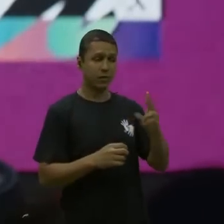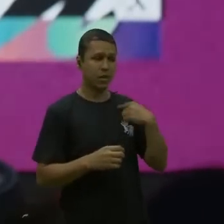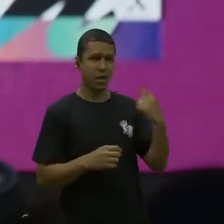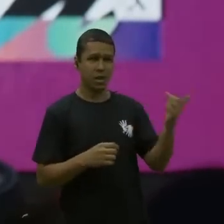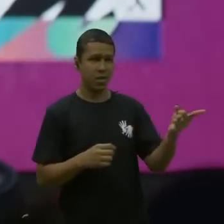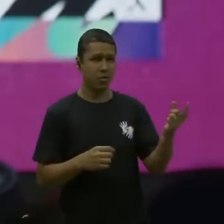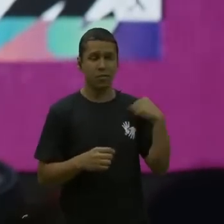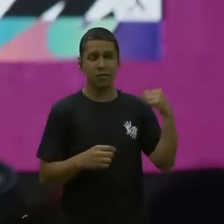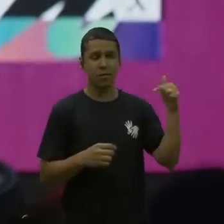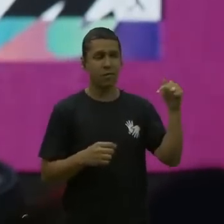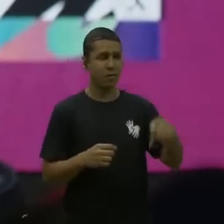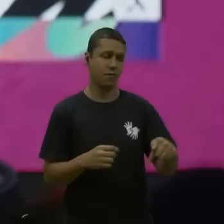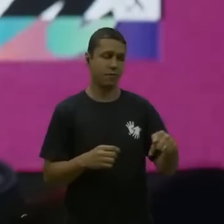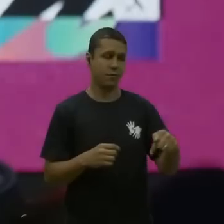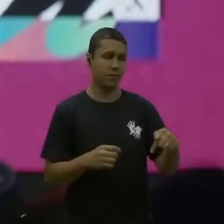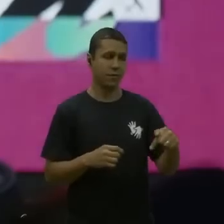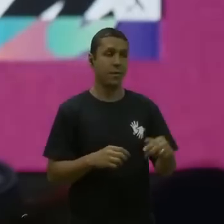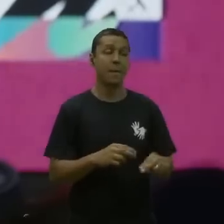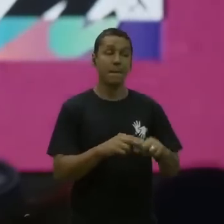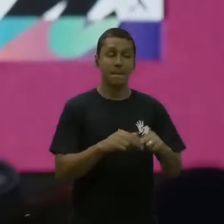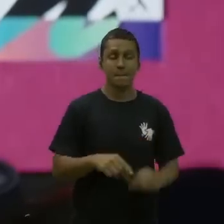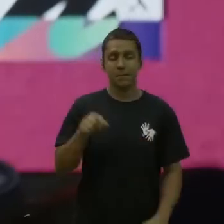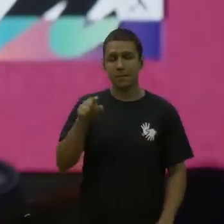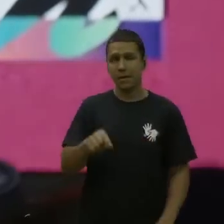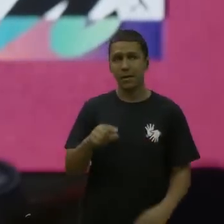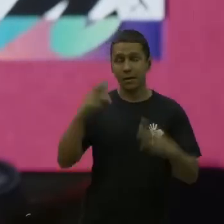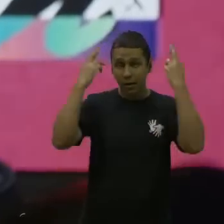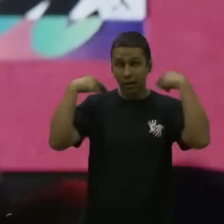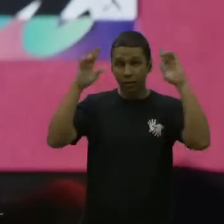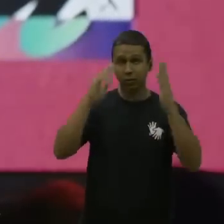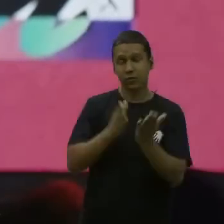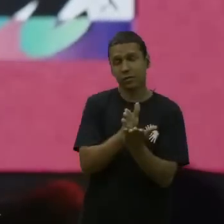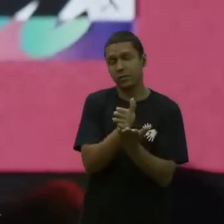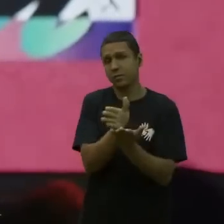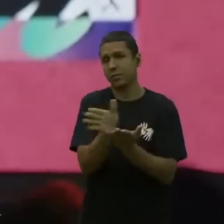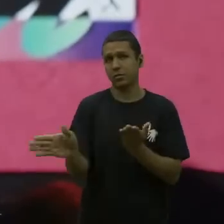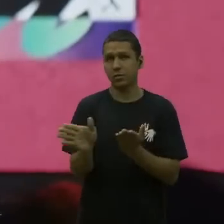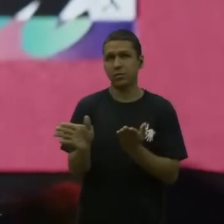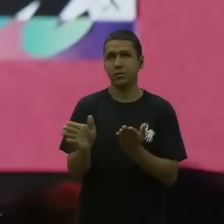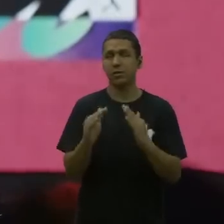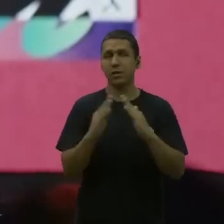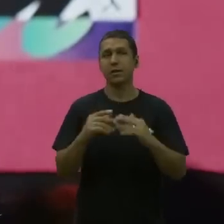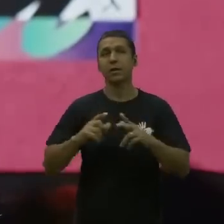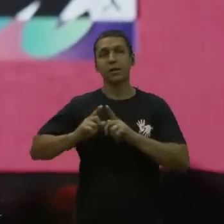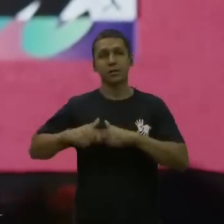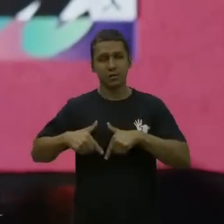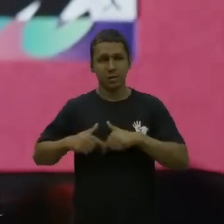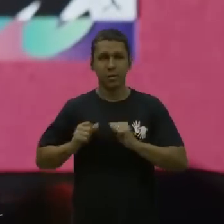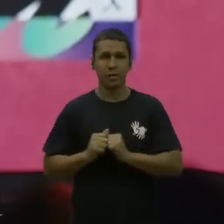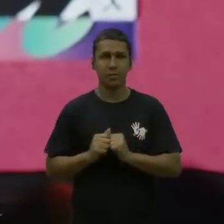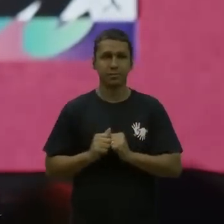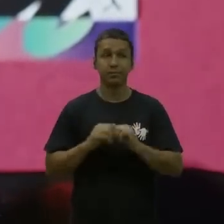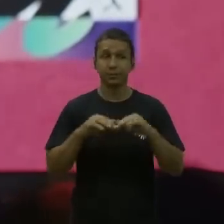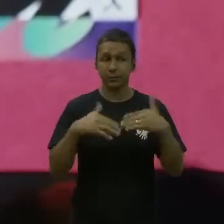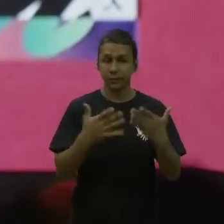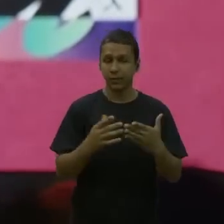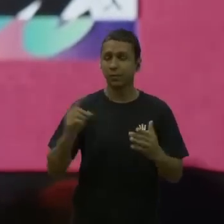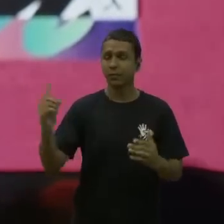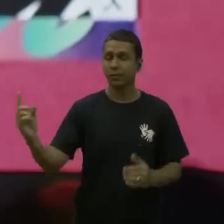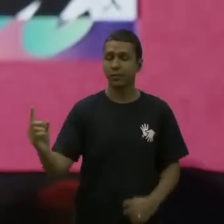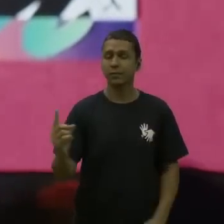fui enviado senão as ovelhas perdidas da casa de Israel. E então ela chegou. Repita comigo: ela